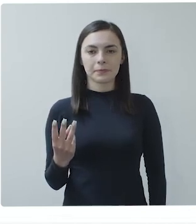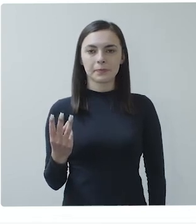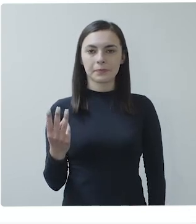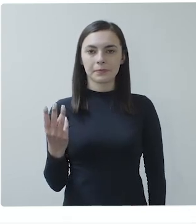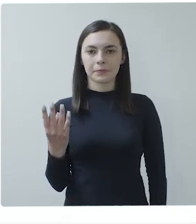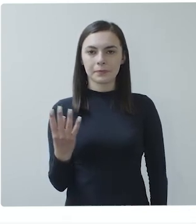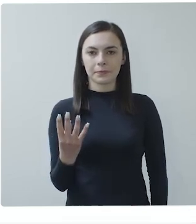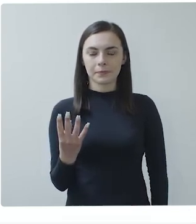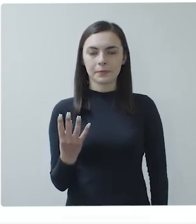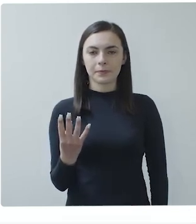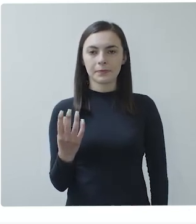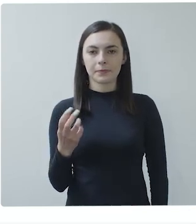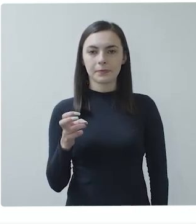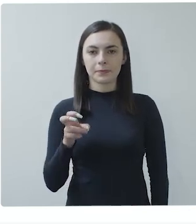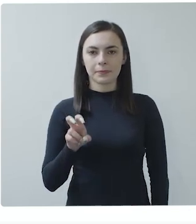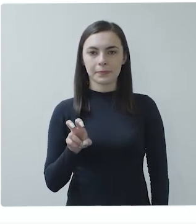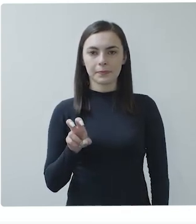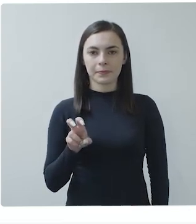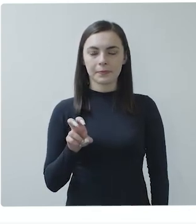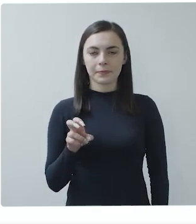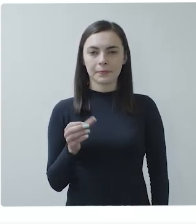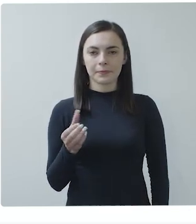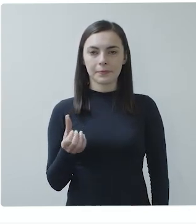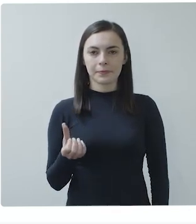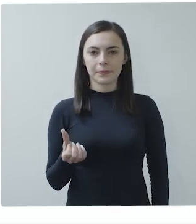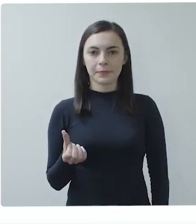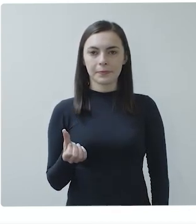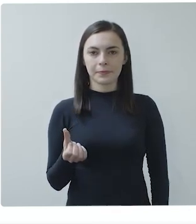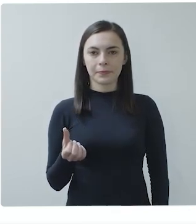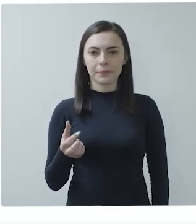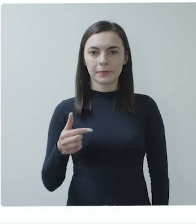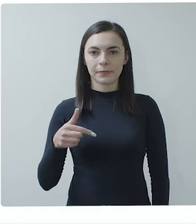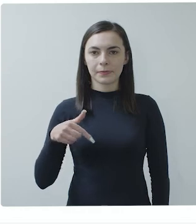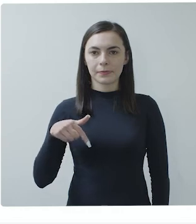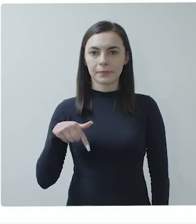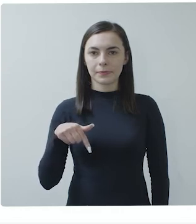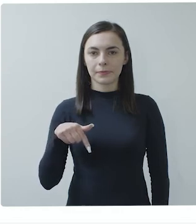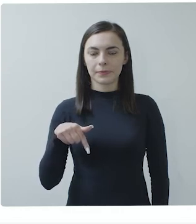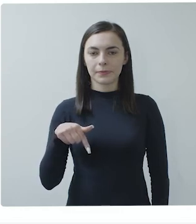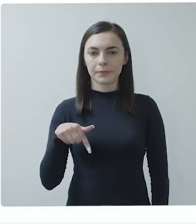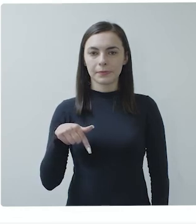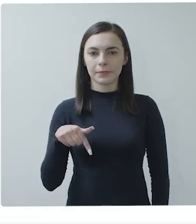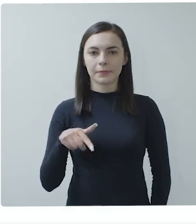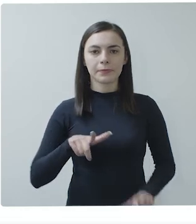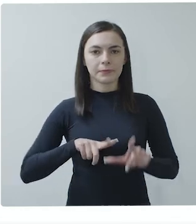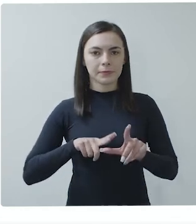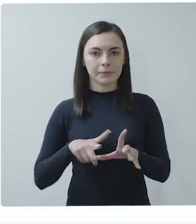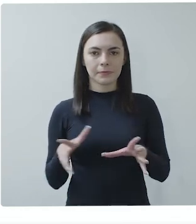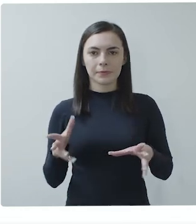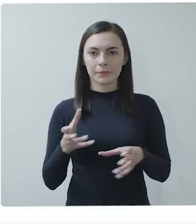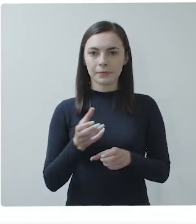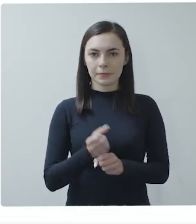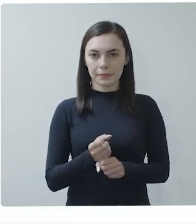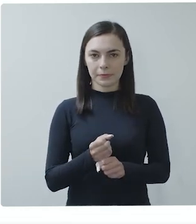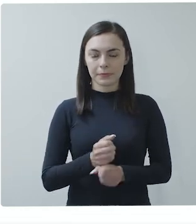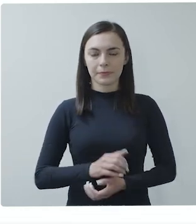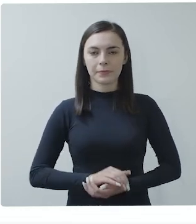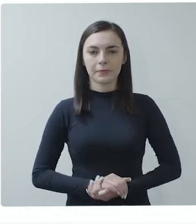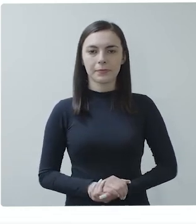duas, três, quatro, cinco, seis, sete